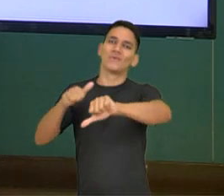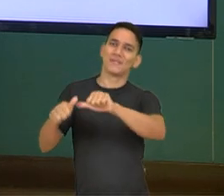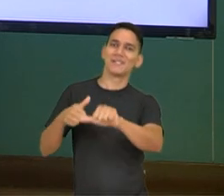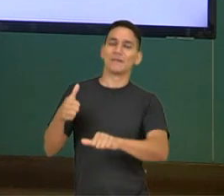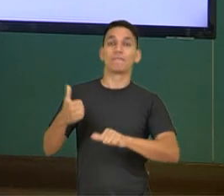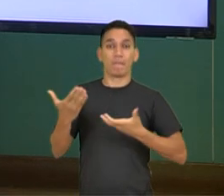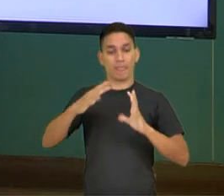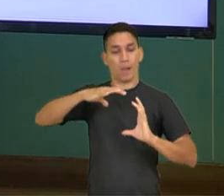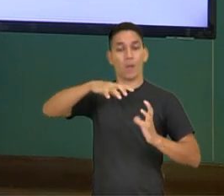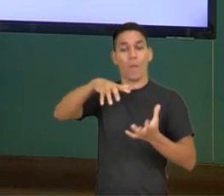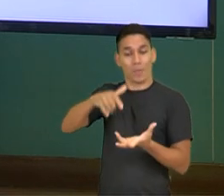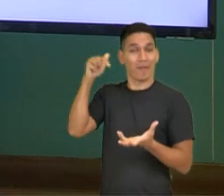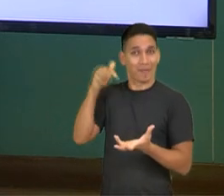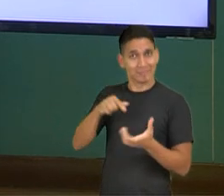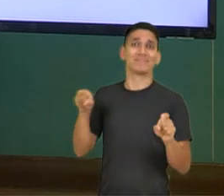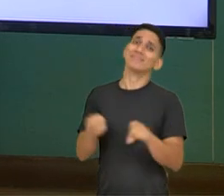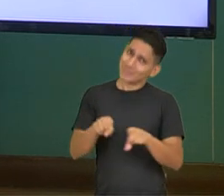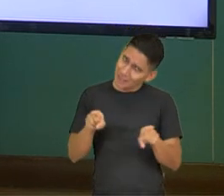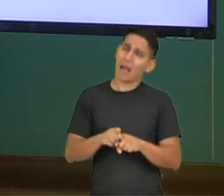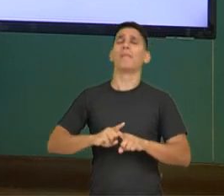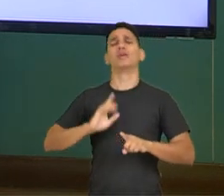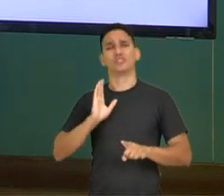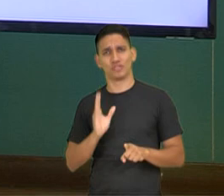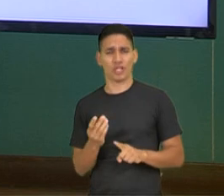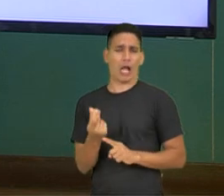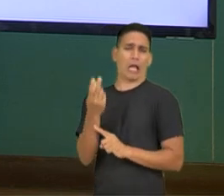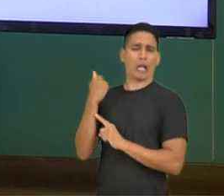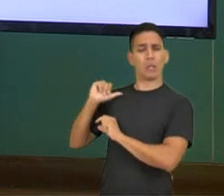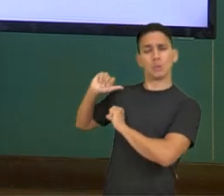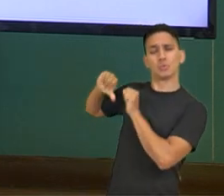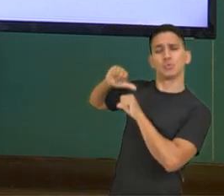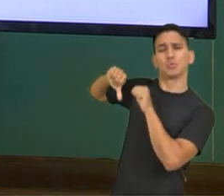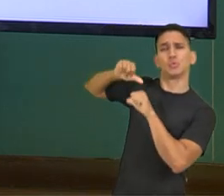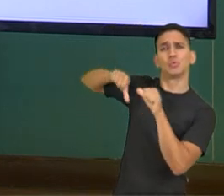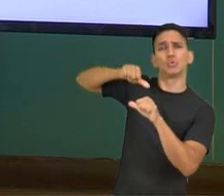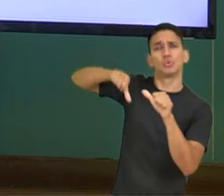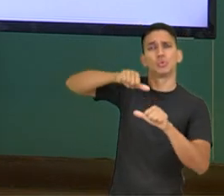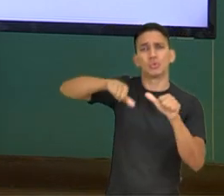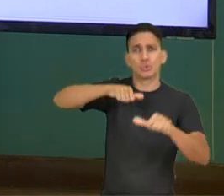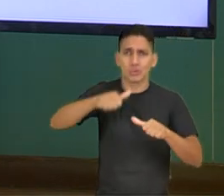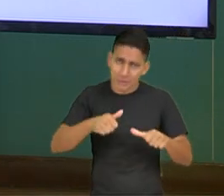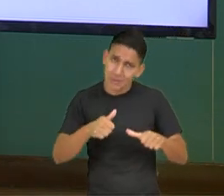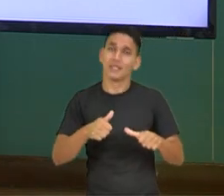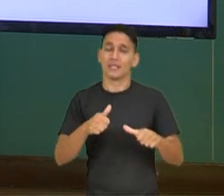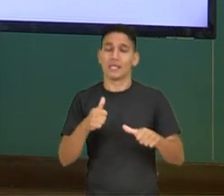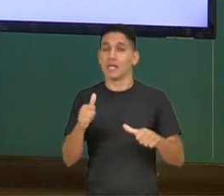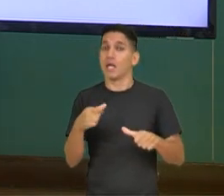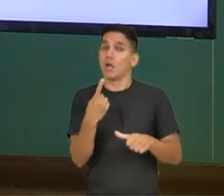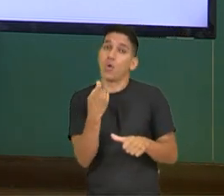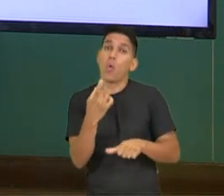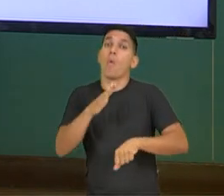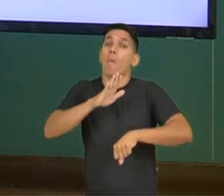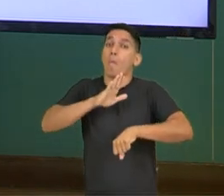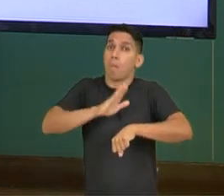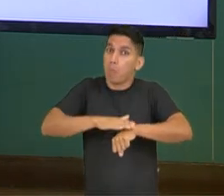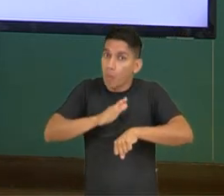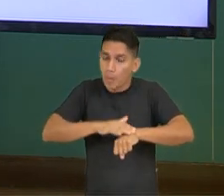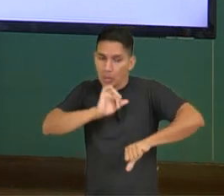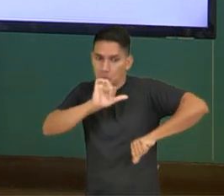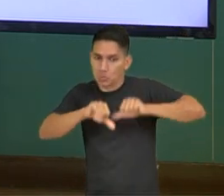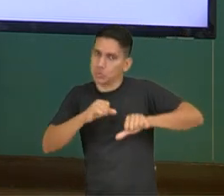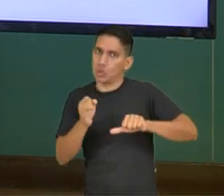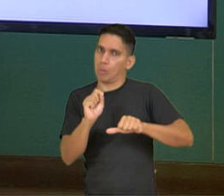planeta também passou por várias transformações e em uma dessas transformações,